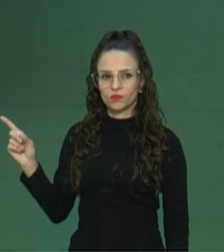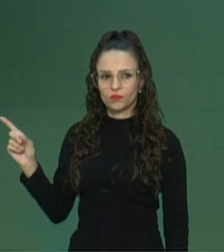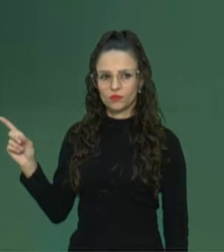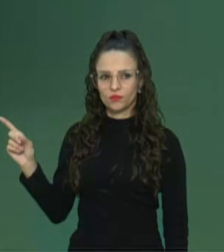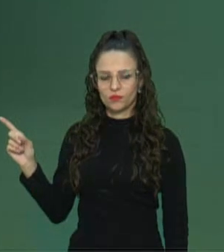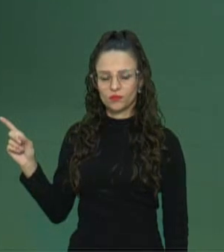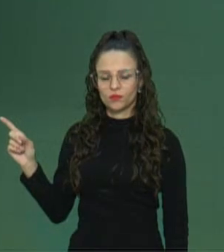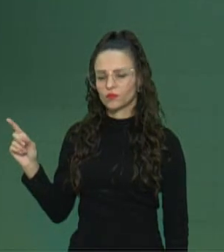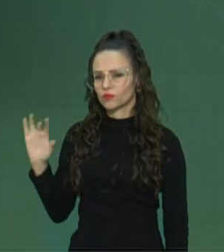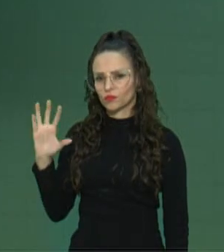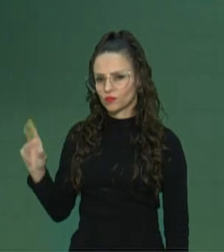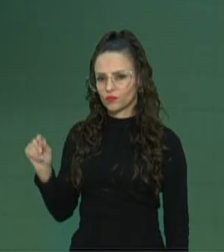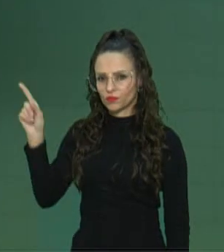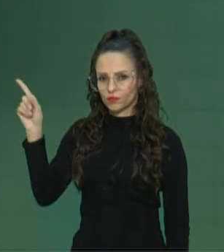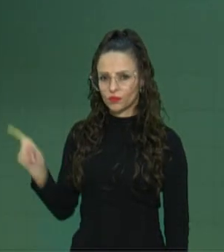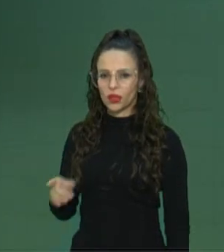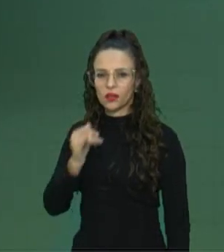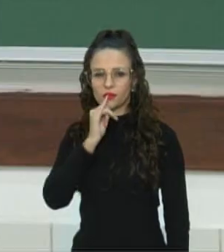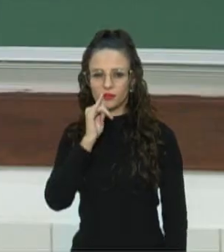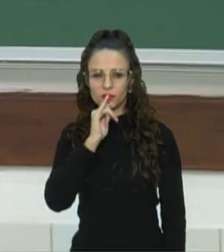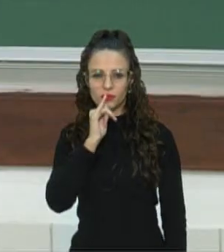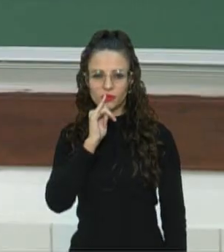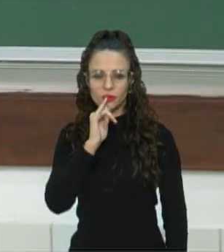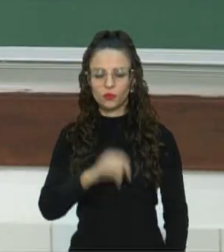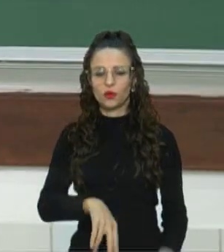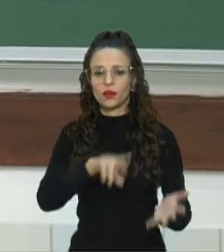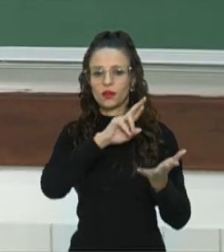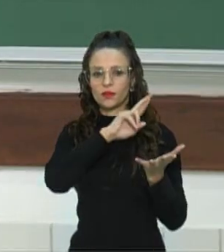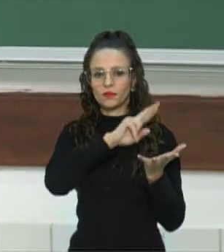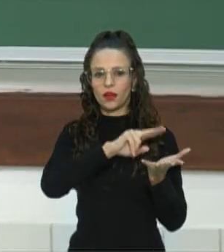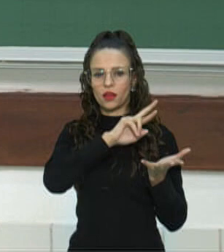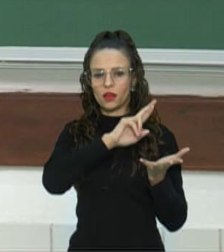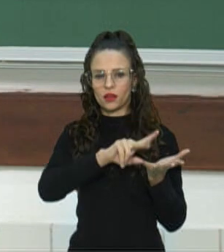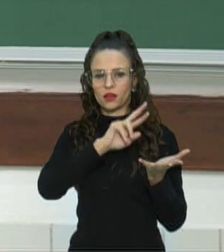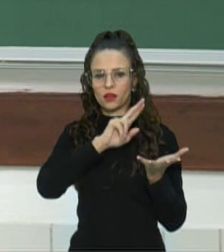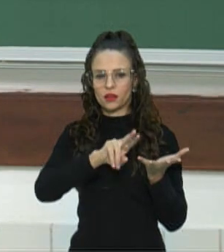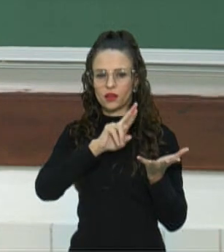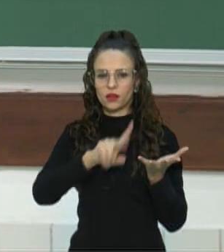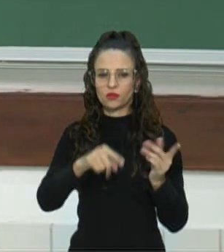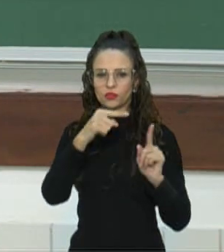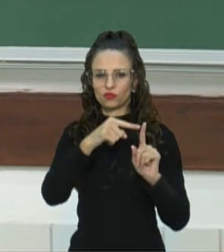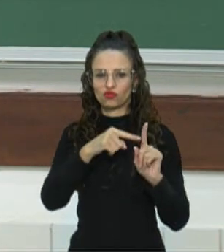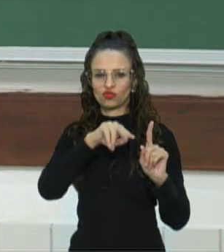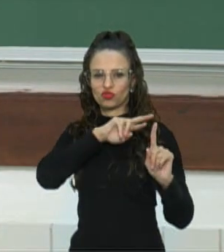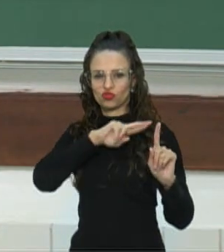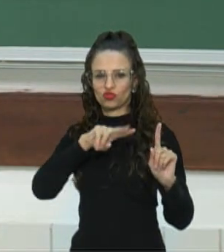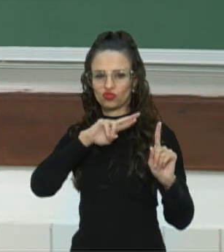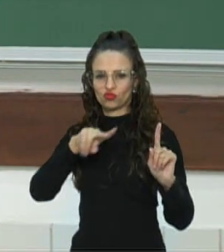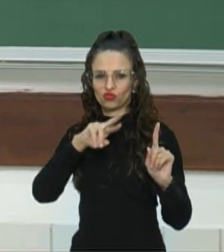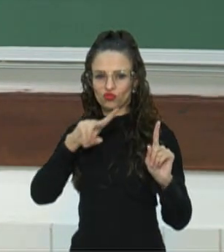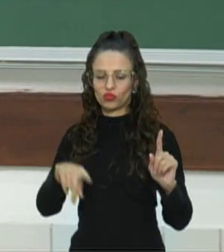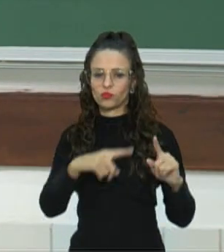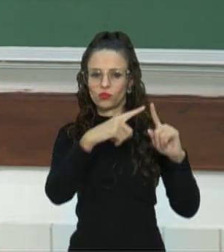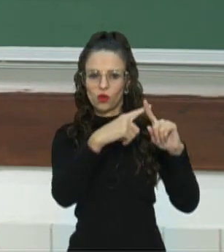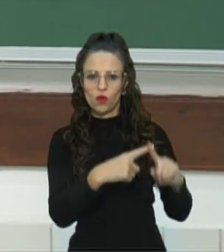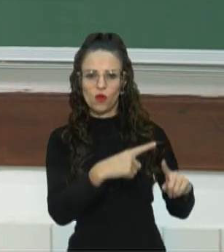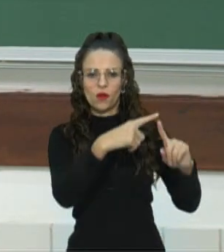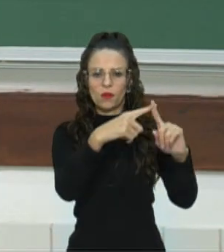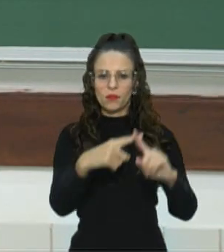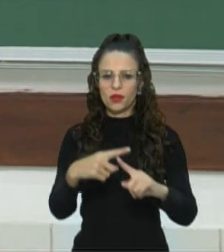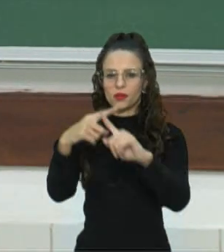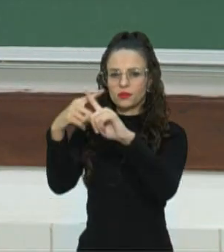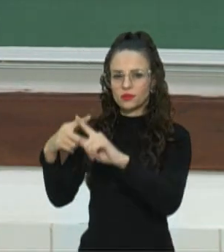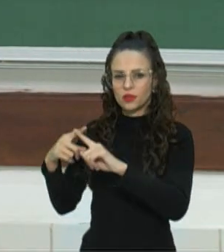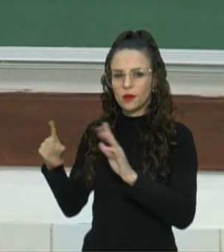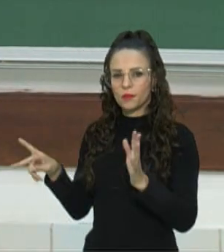o Cage Warriors Fight Champions. Então são várias modalidades, são várias competições de